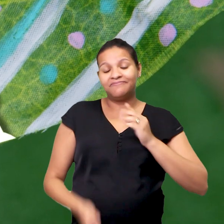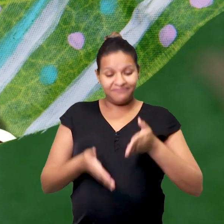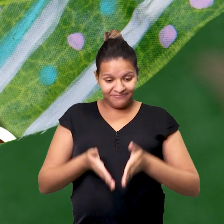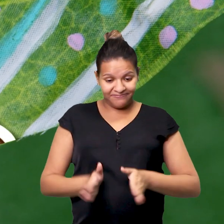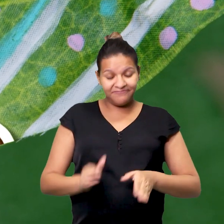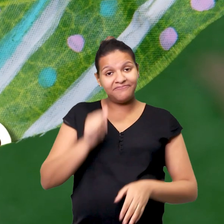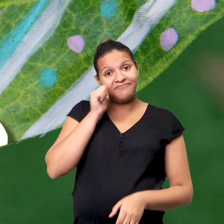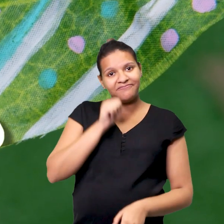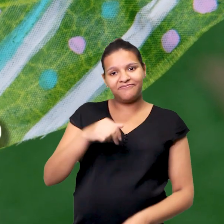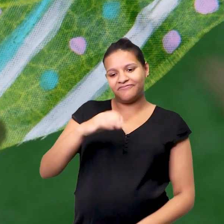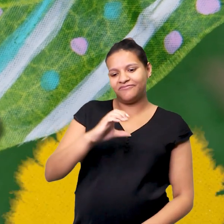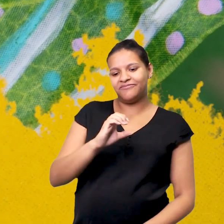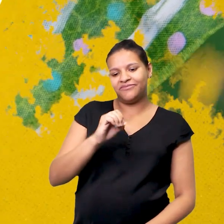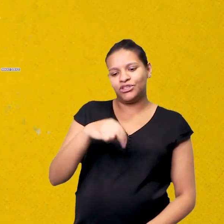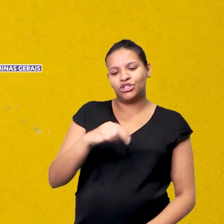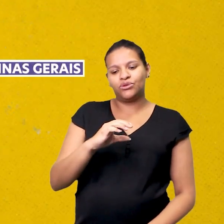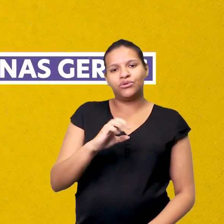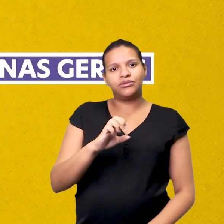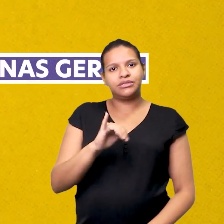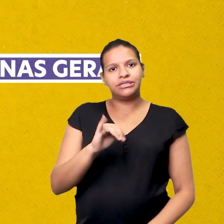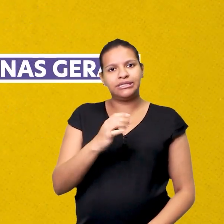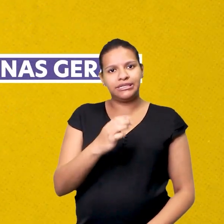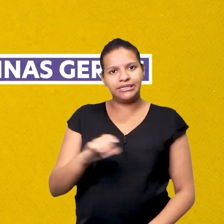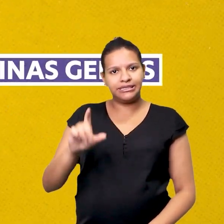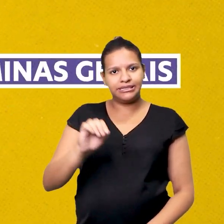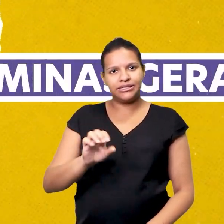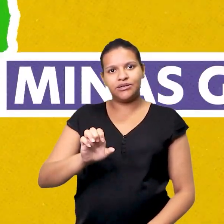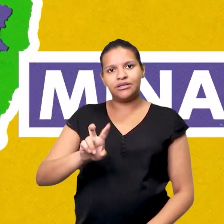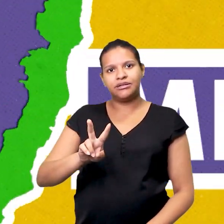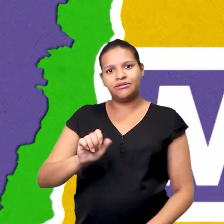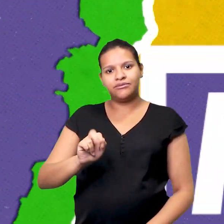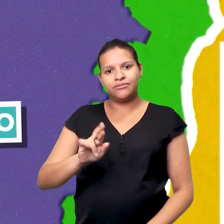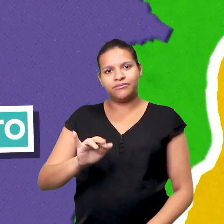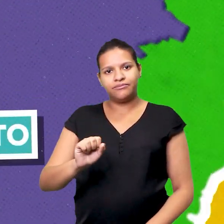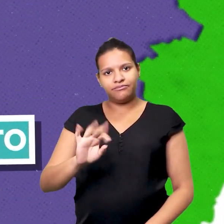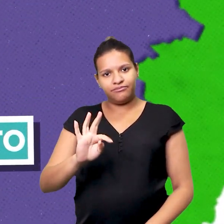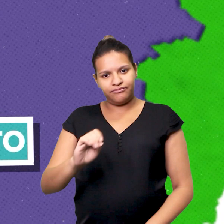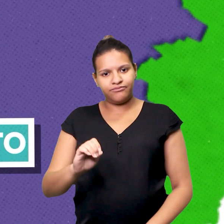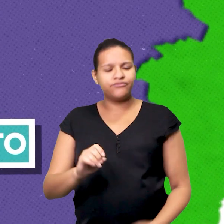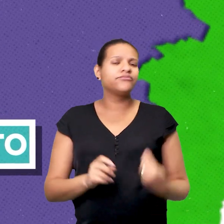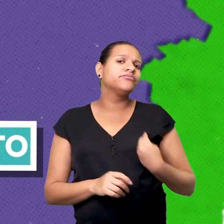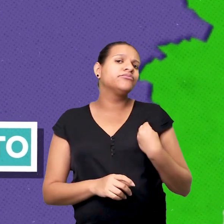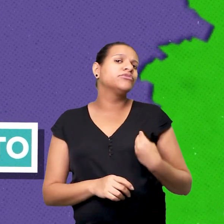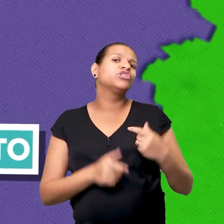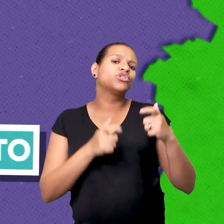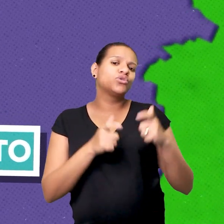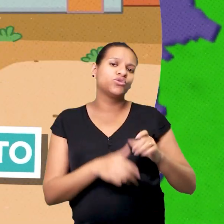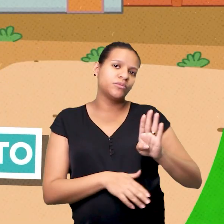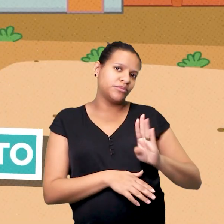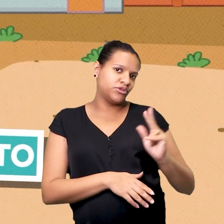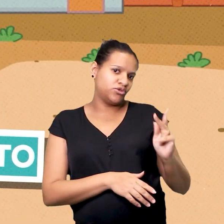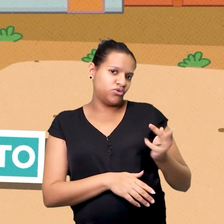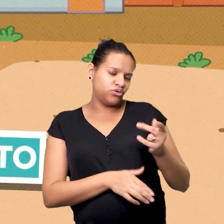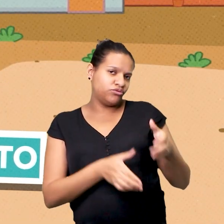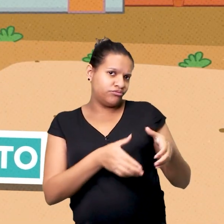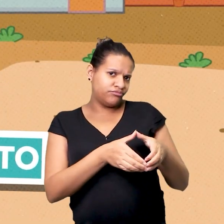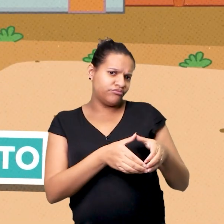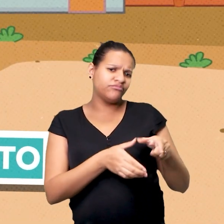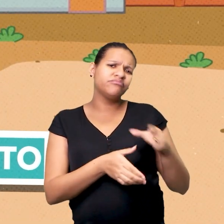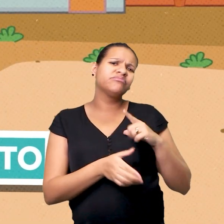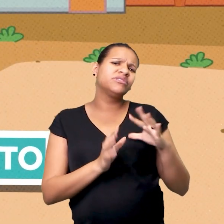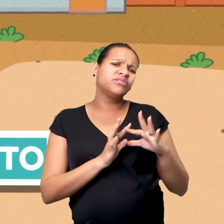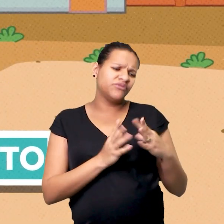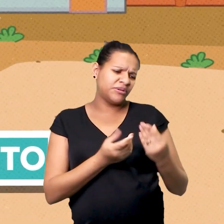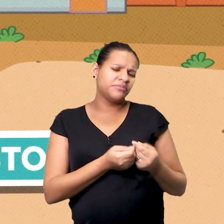onde nasceu a Conceição. Ilustração do mapa do Brasil. Uma comunidade na cidade de Belo Horizonte. Sua família passava por